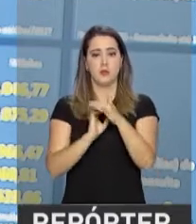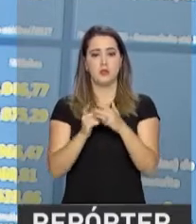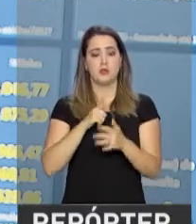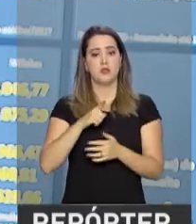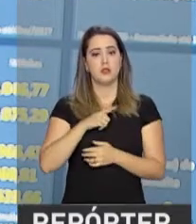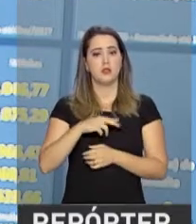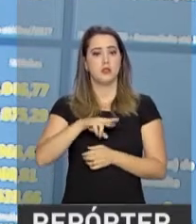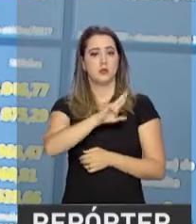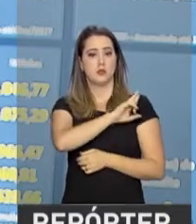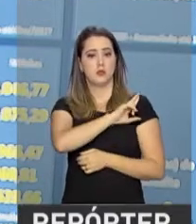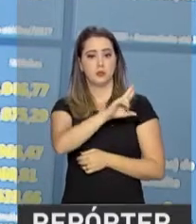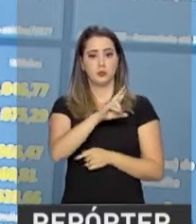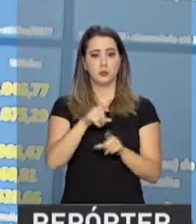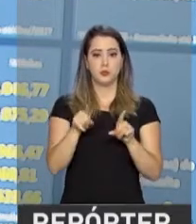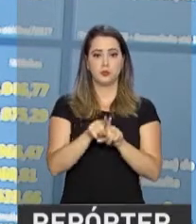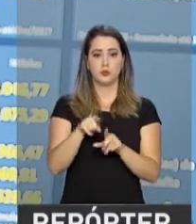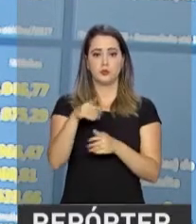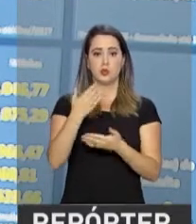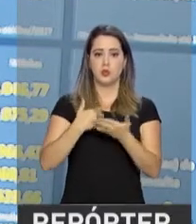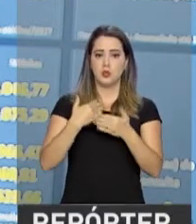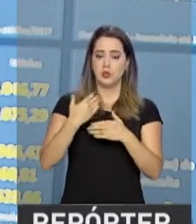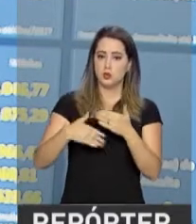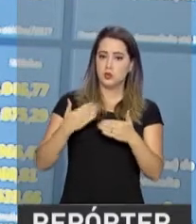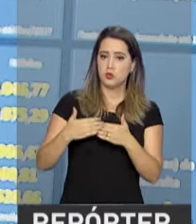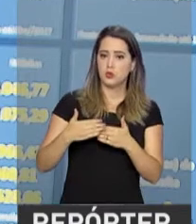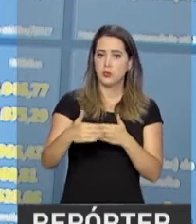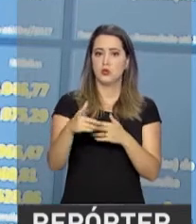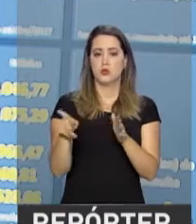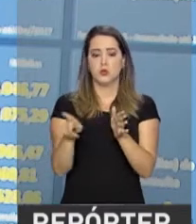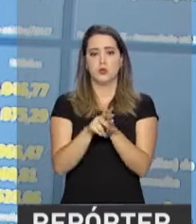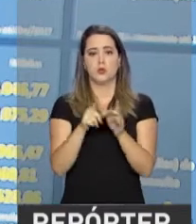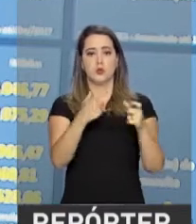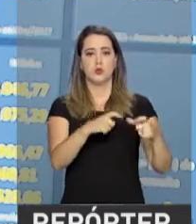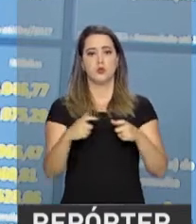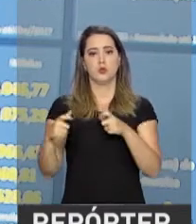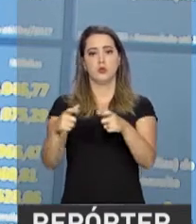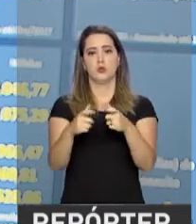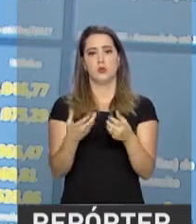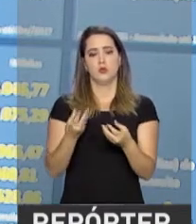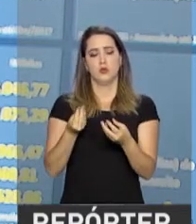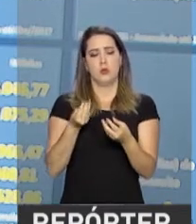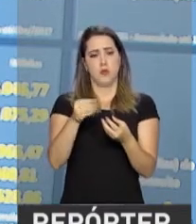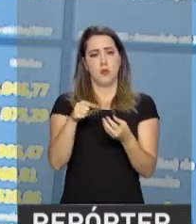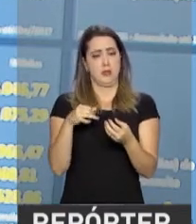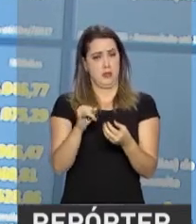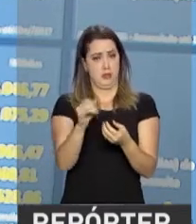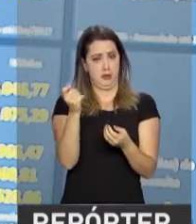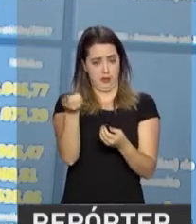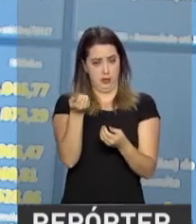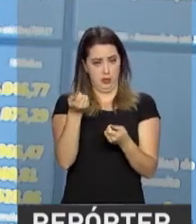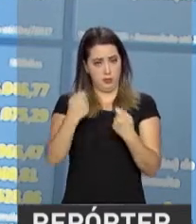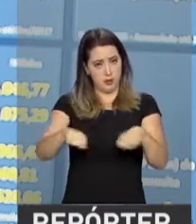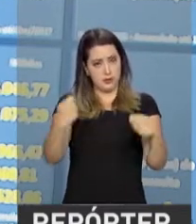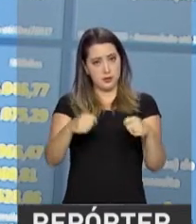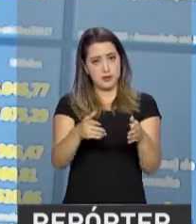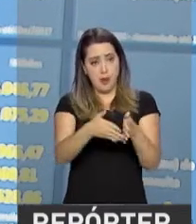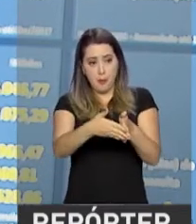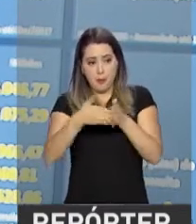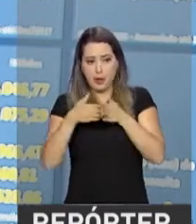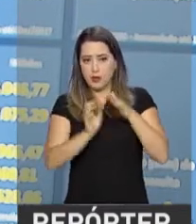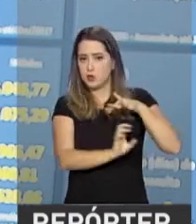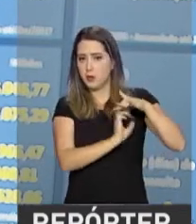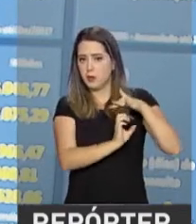terá a responsabilidade de manter esses materiais em seus estoques e encaminhá los aos órgãos de acordo com a demanda